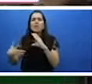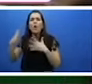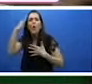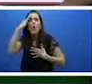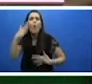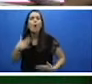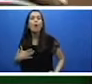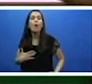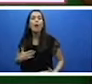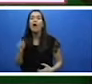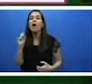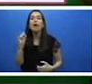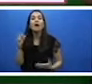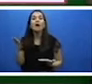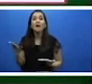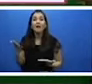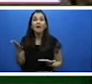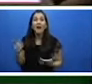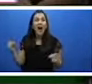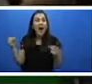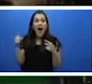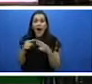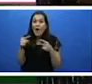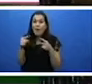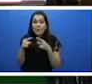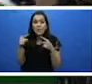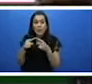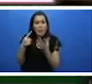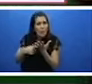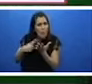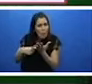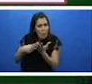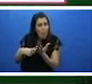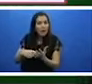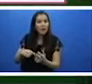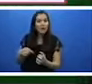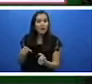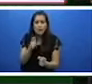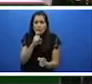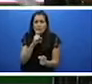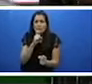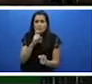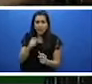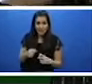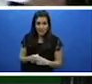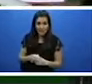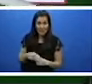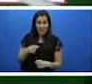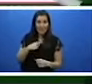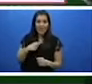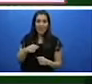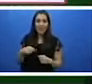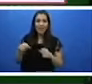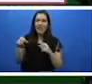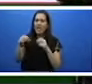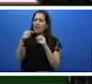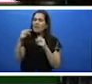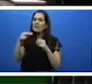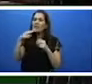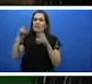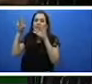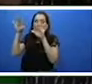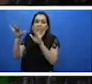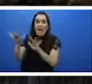só, é de acordo com o ambiente que ele vive, né? Um ambiente frio, aonde tem neve, aonde tem gelo. Por quê?